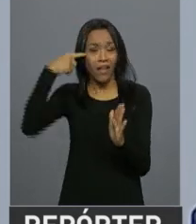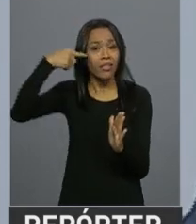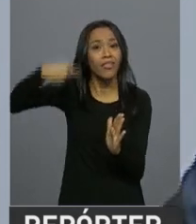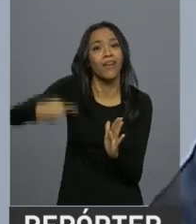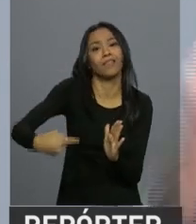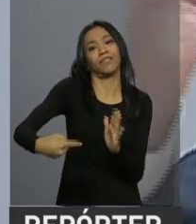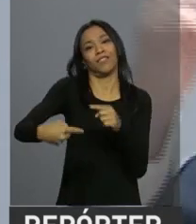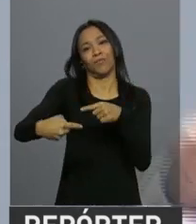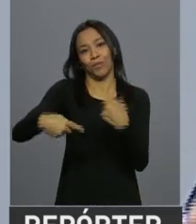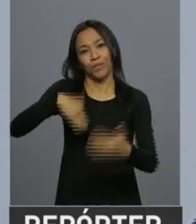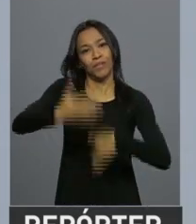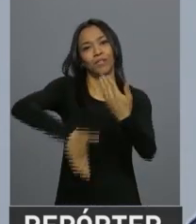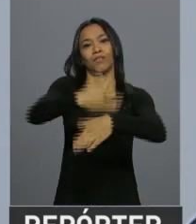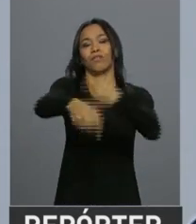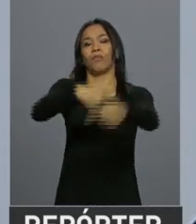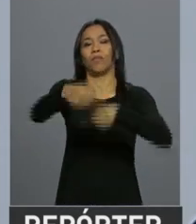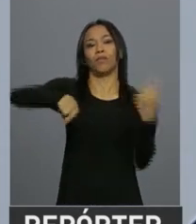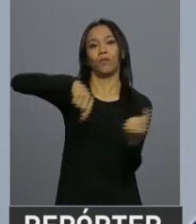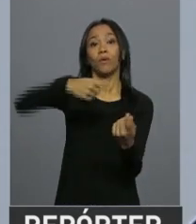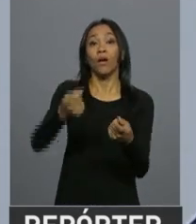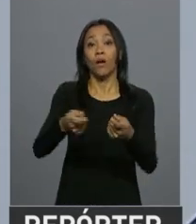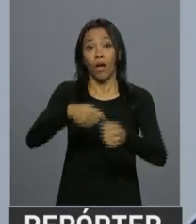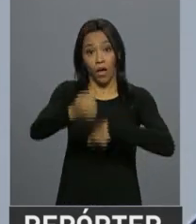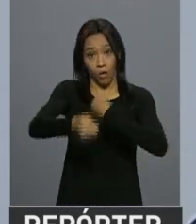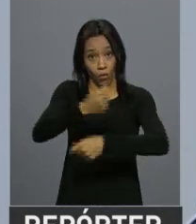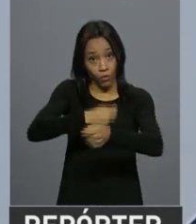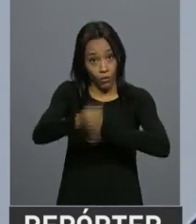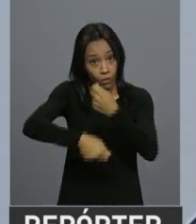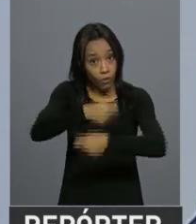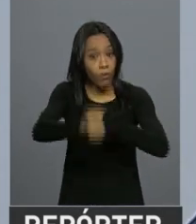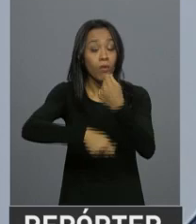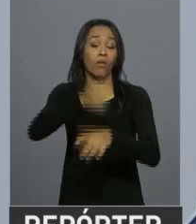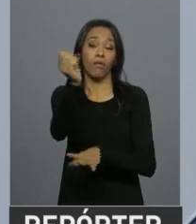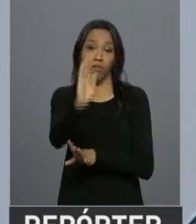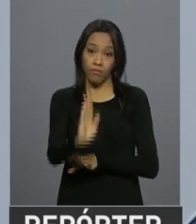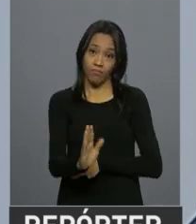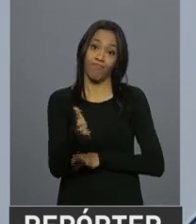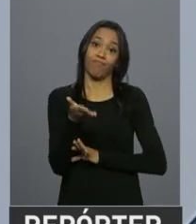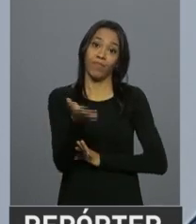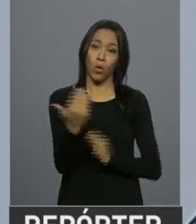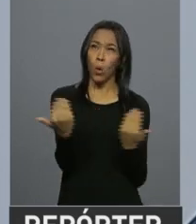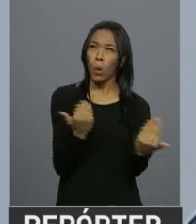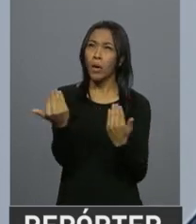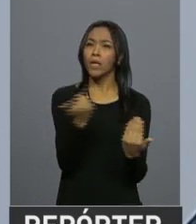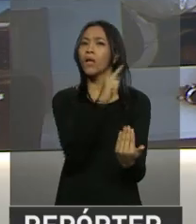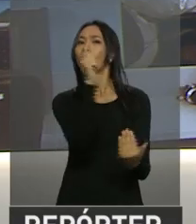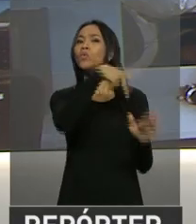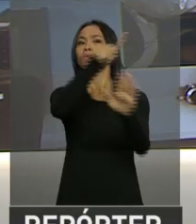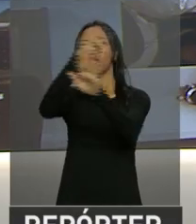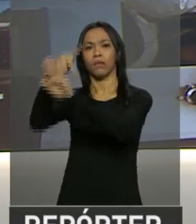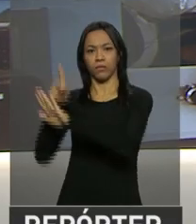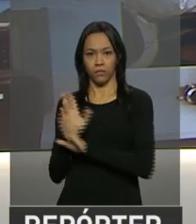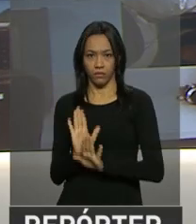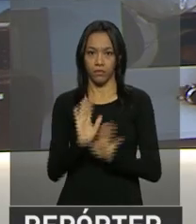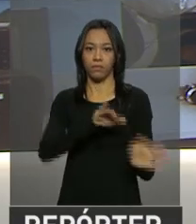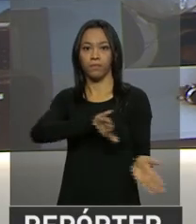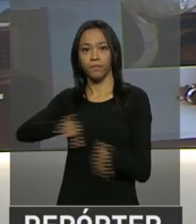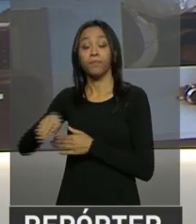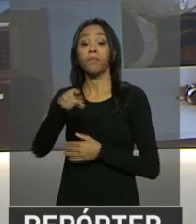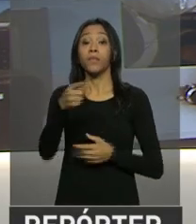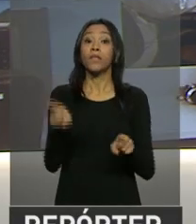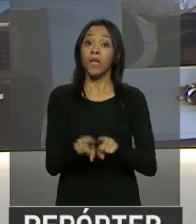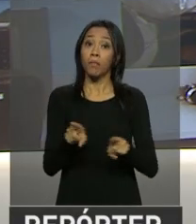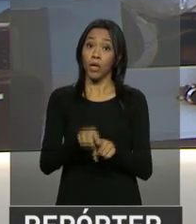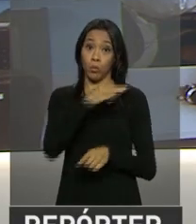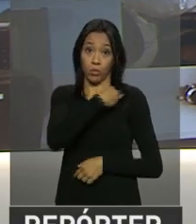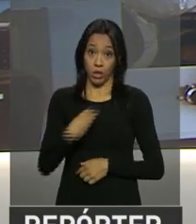crescimento econômico um nível de tributação dos mais elevados entre os países emergentes o ministro da Fazenda